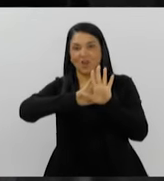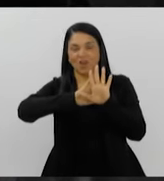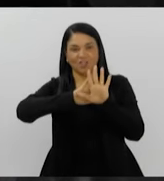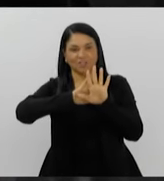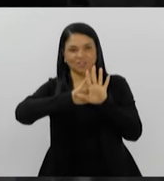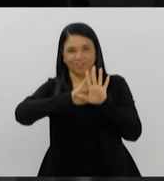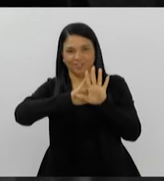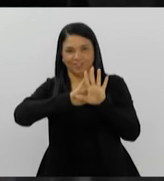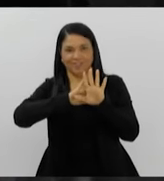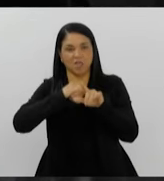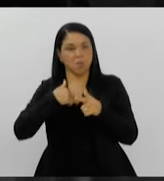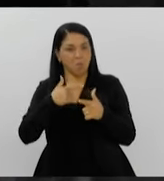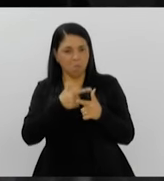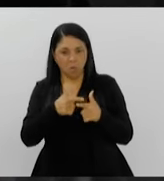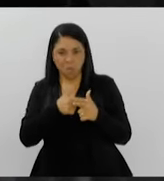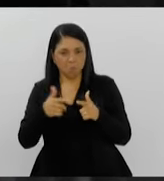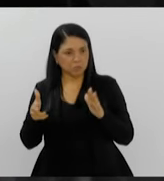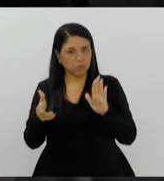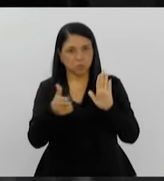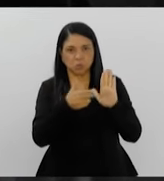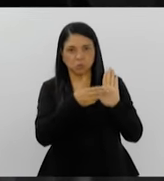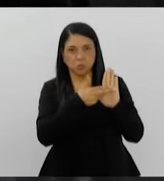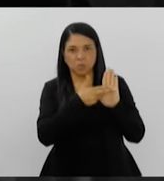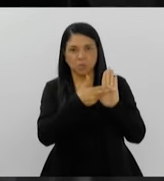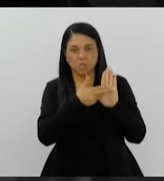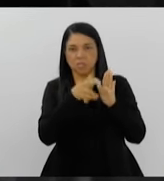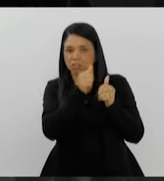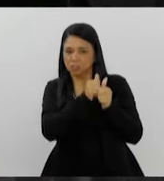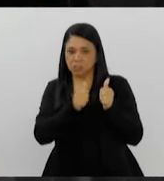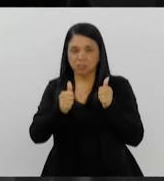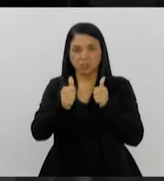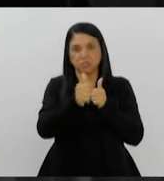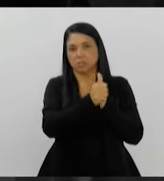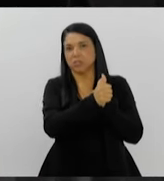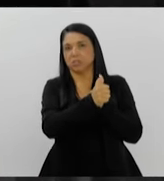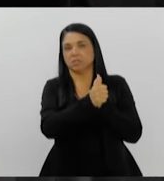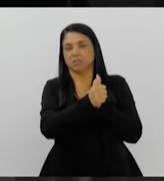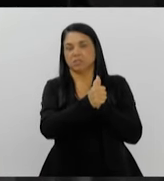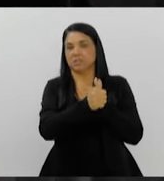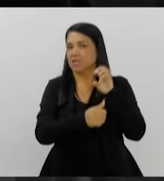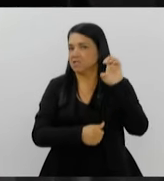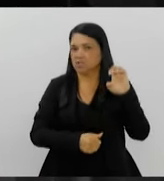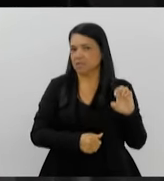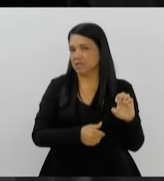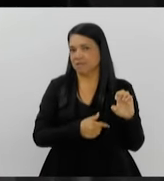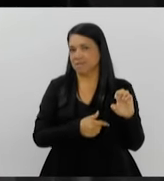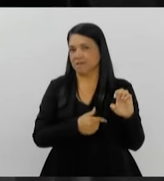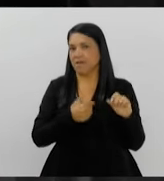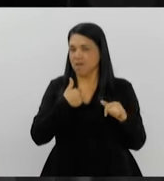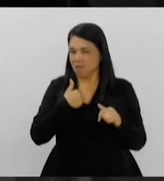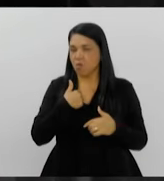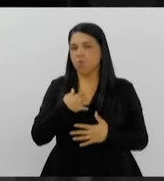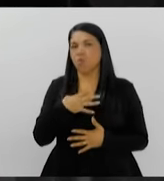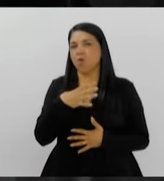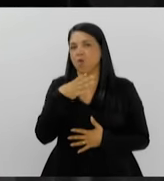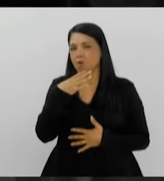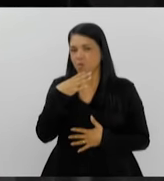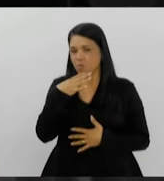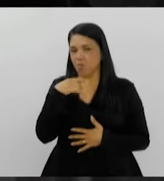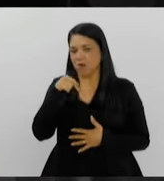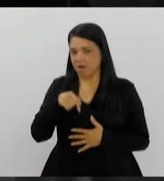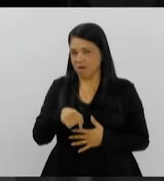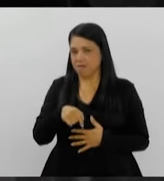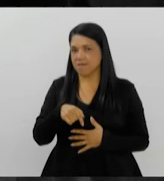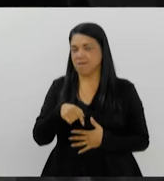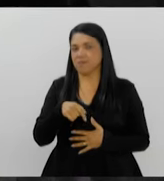menor problema em assumir o papel de antagonista ideológico da esquerda aliás eu reconheço que aqui no Rio de